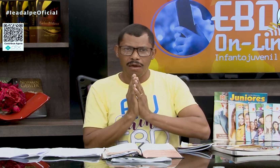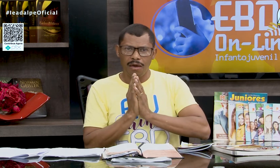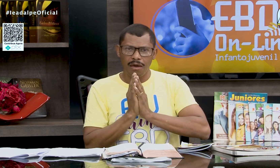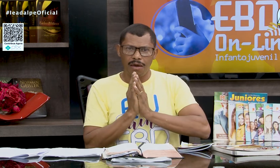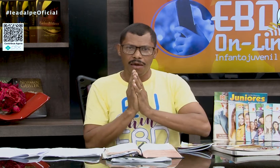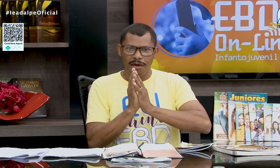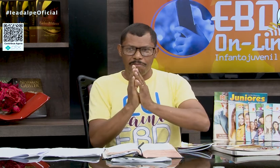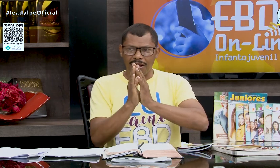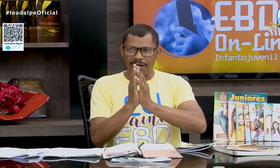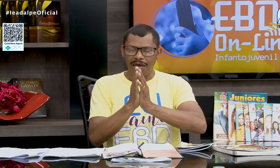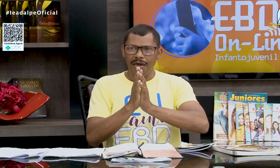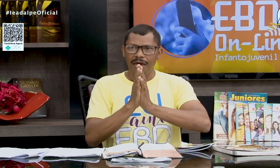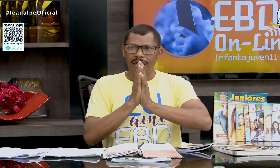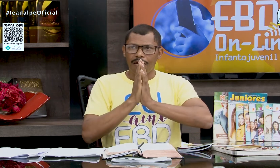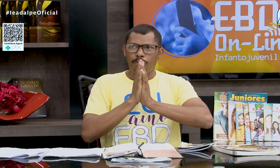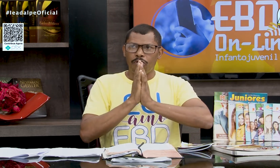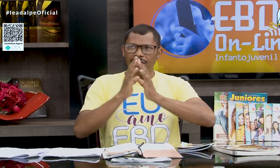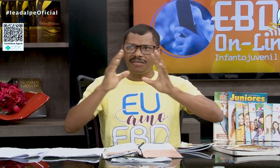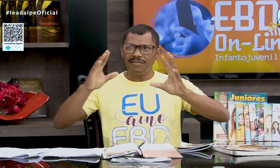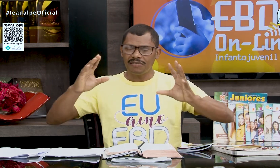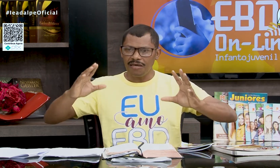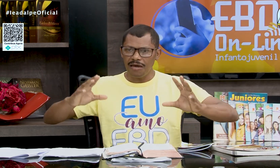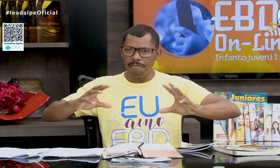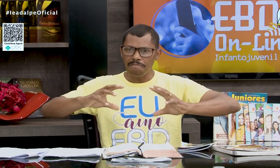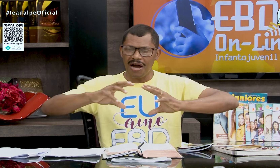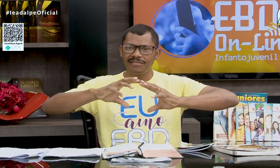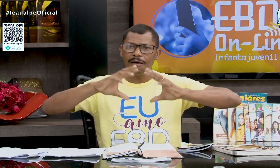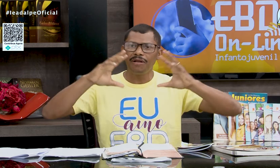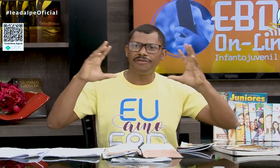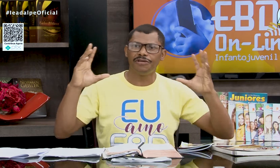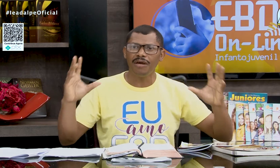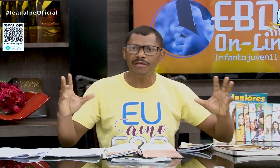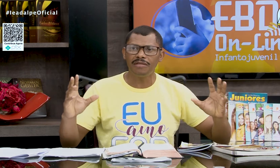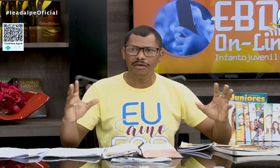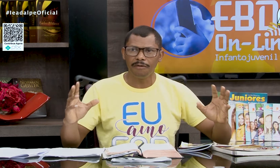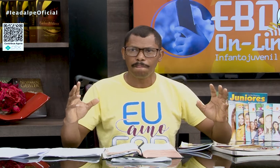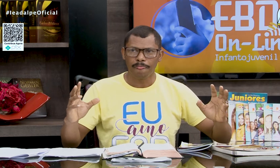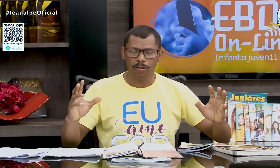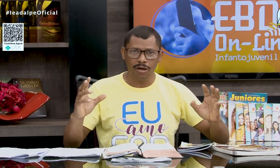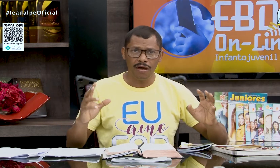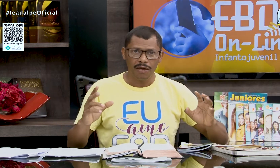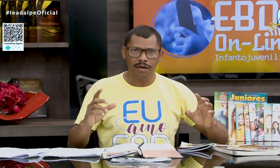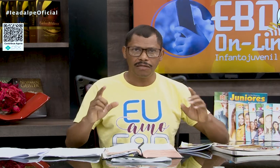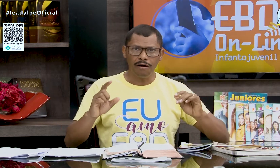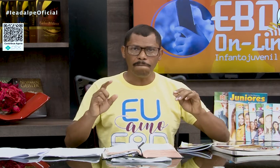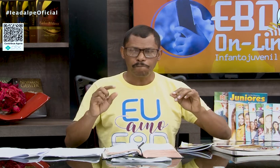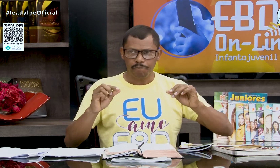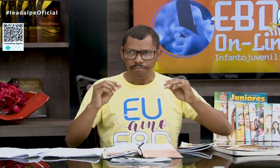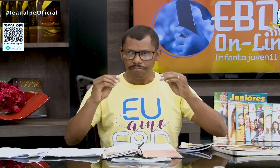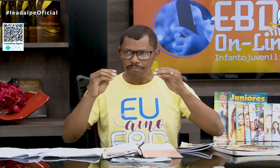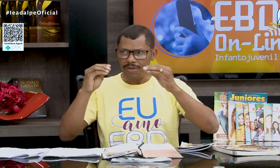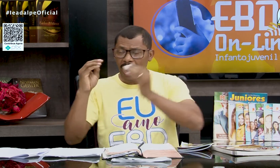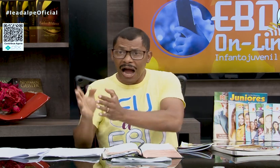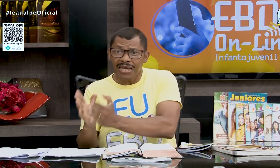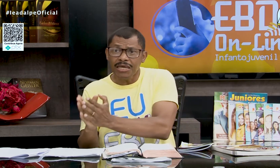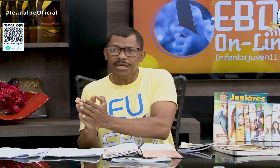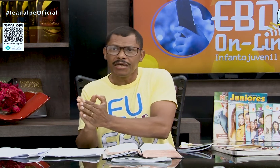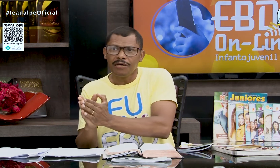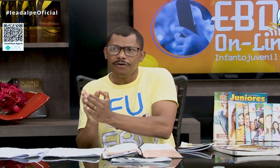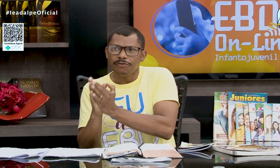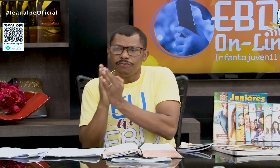é para que pudesse ser mais abrangente não é então